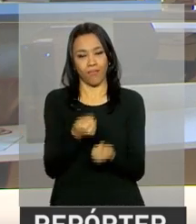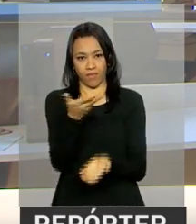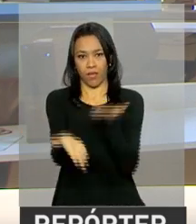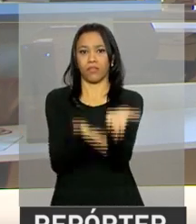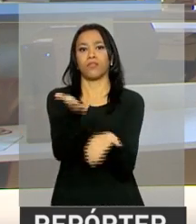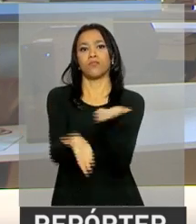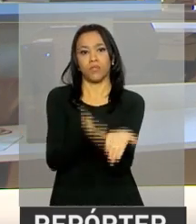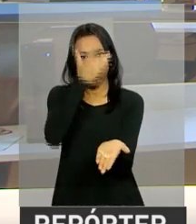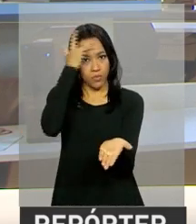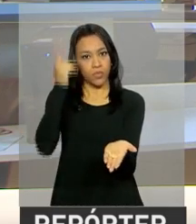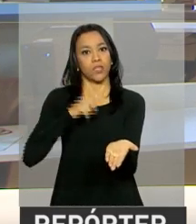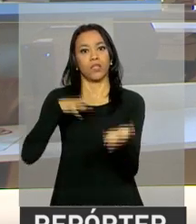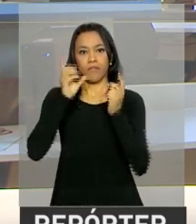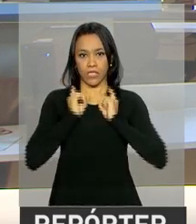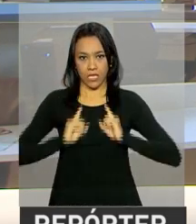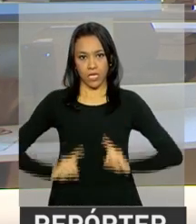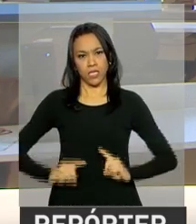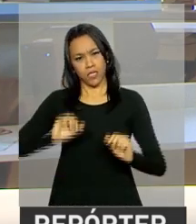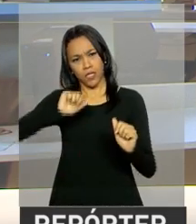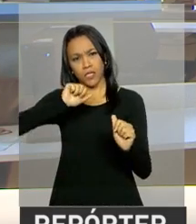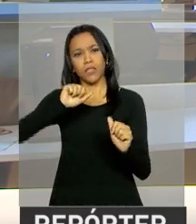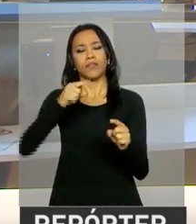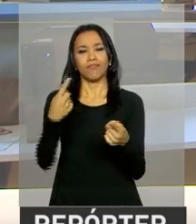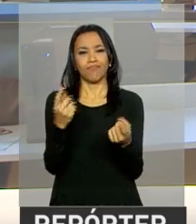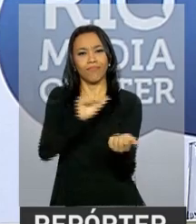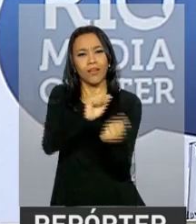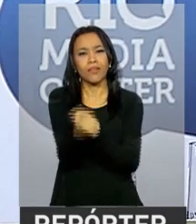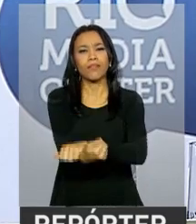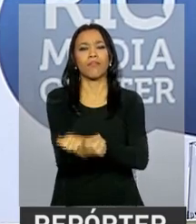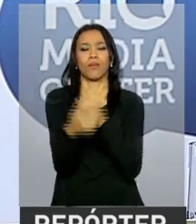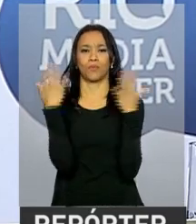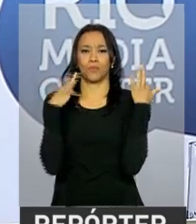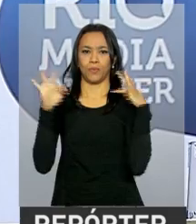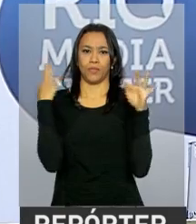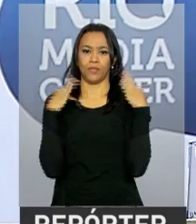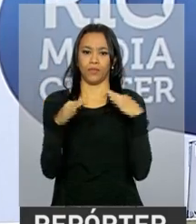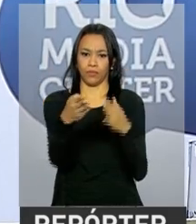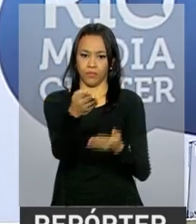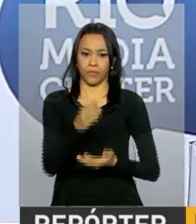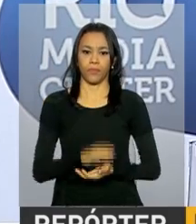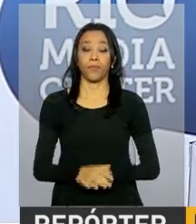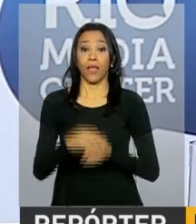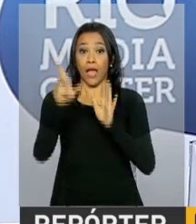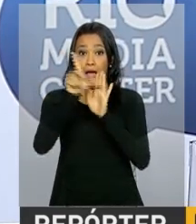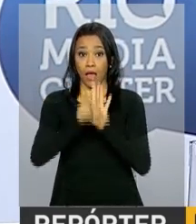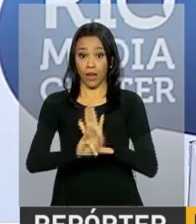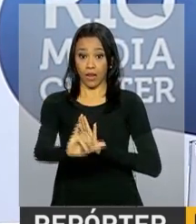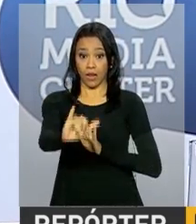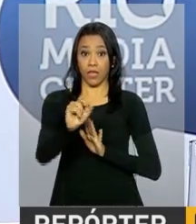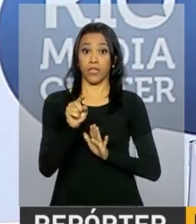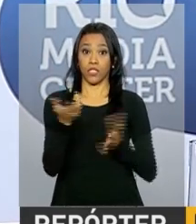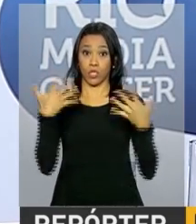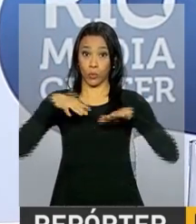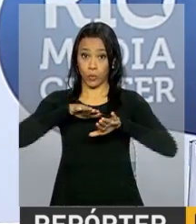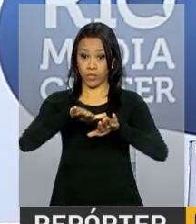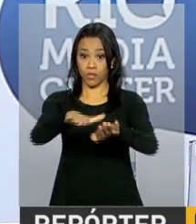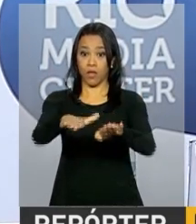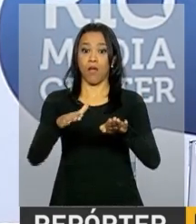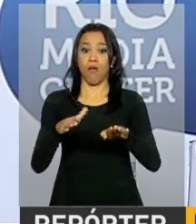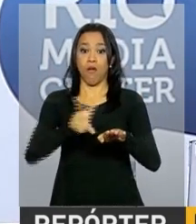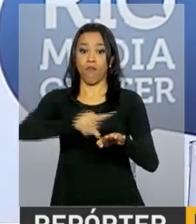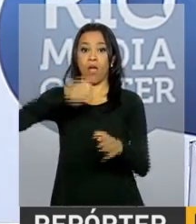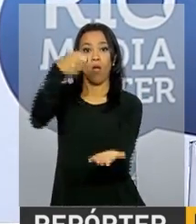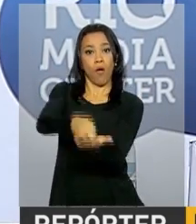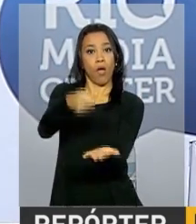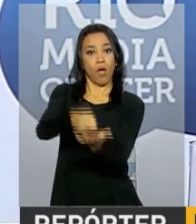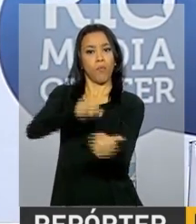pessoas com deficiência e modernizar o setor do turismo. A lei de inclusão agora, de certa forma, vai obrigar